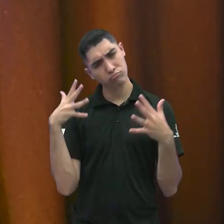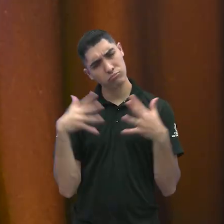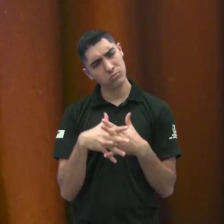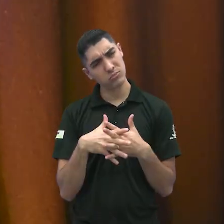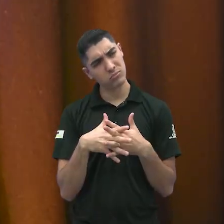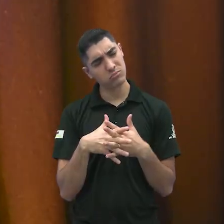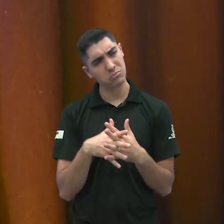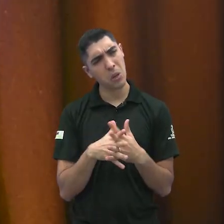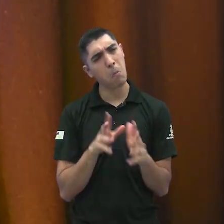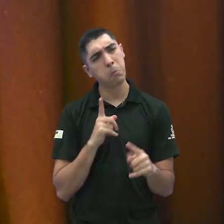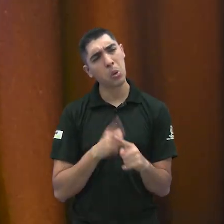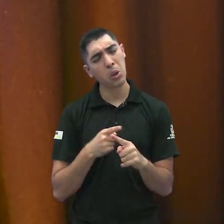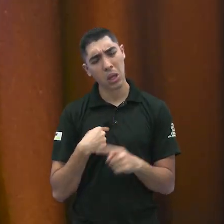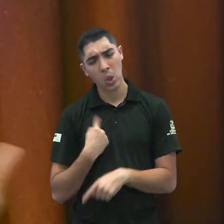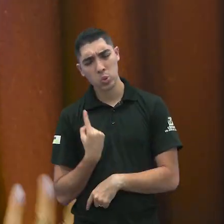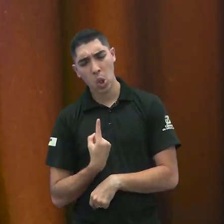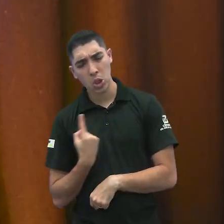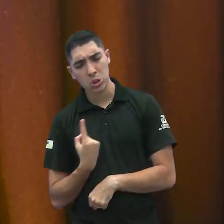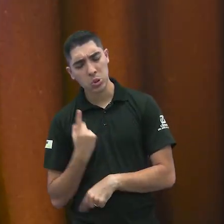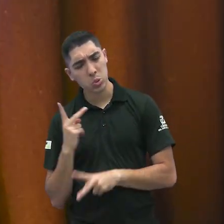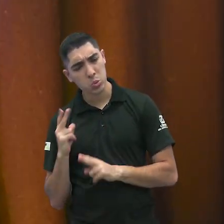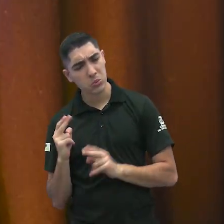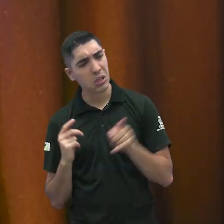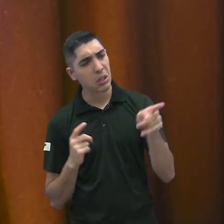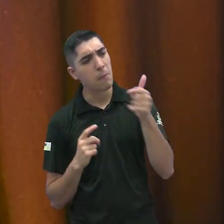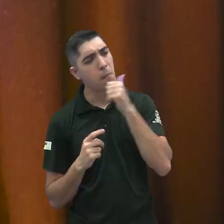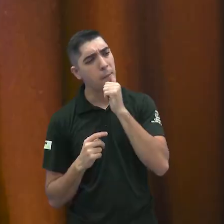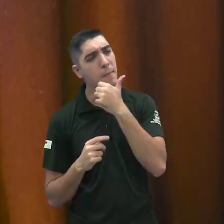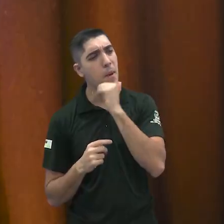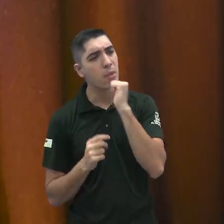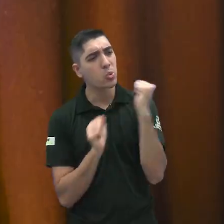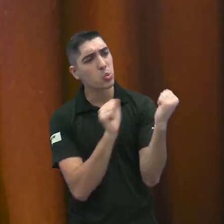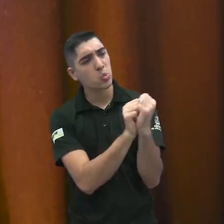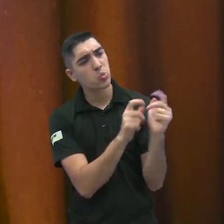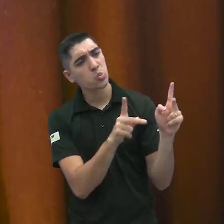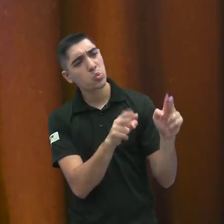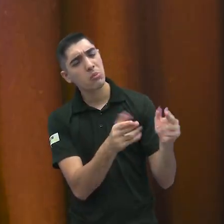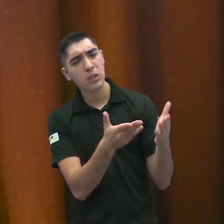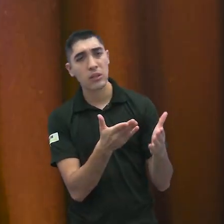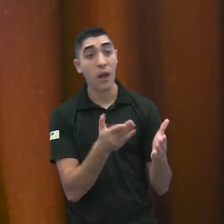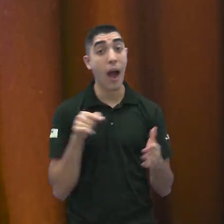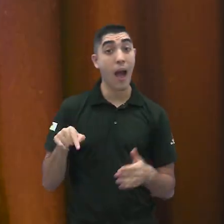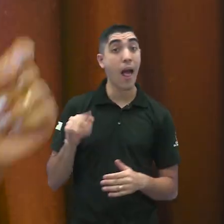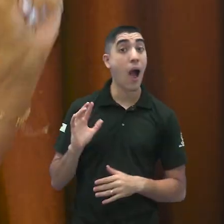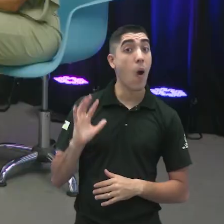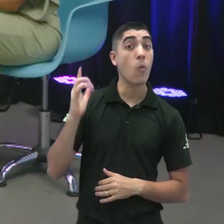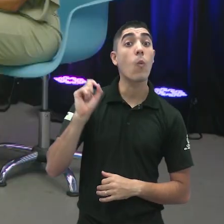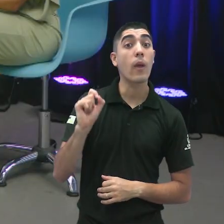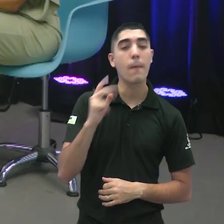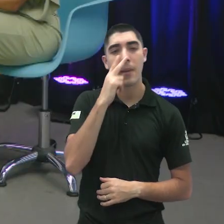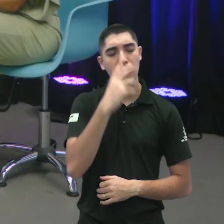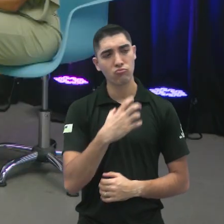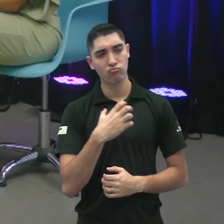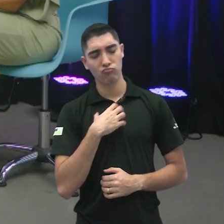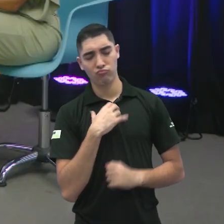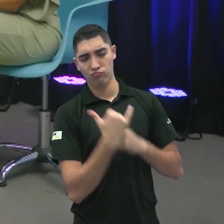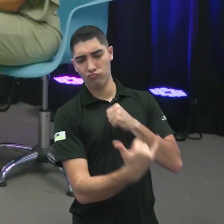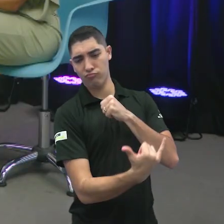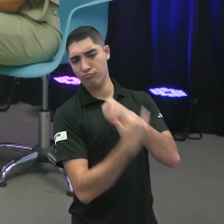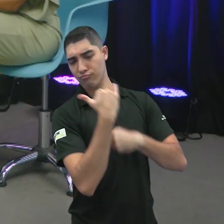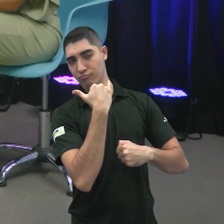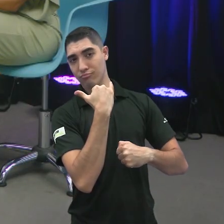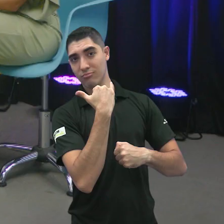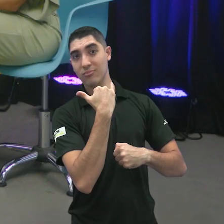tem uma maturidade para entender que ela não tem que ter um par naquele momento. Então, o que vai acontecer com essa criança? Ela se sente